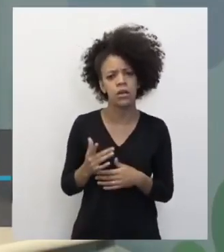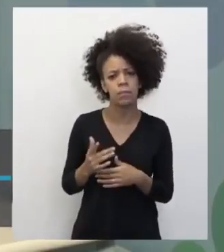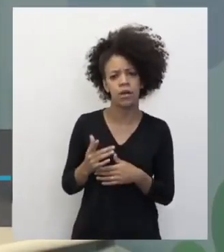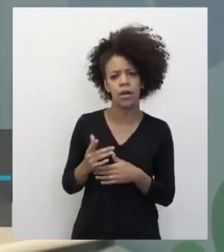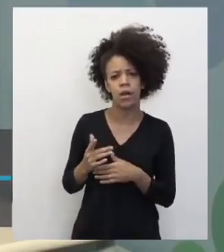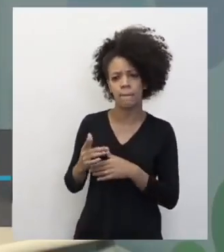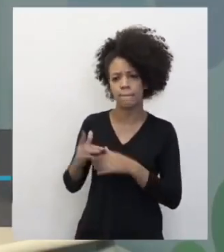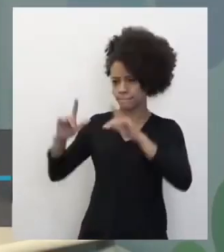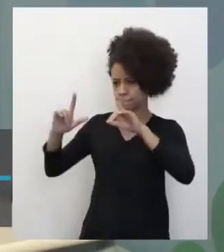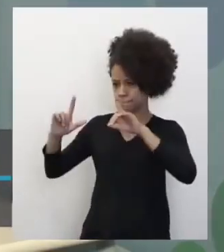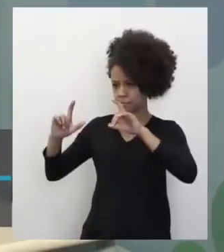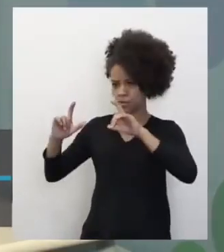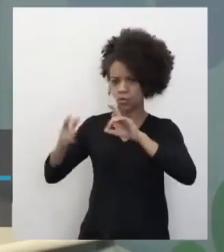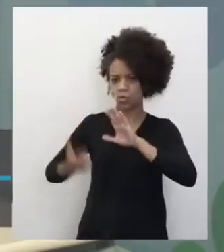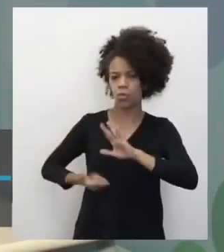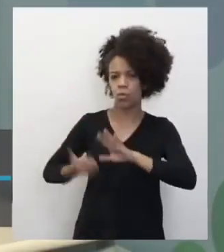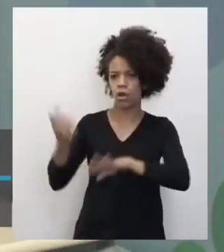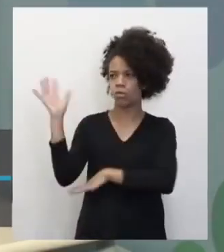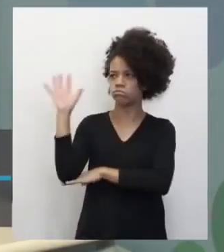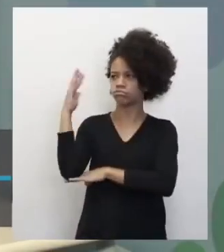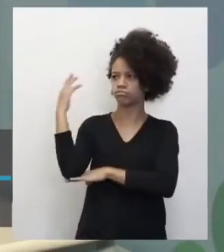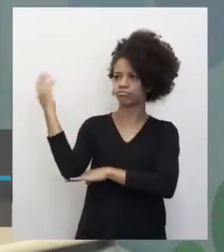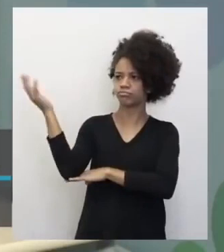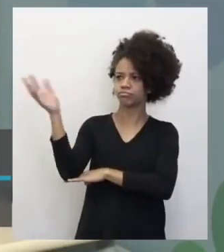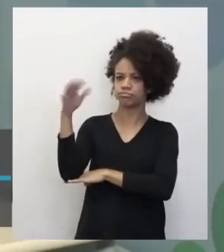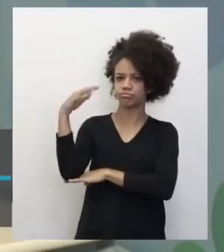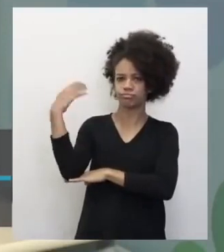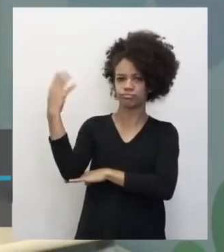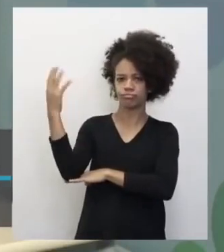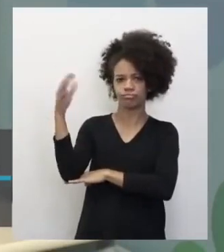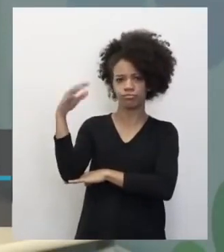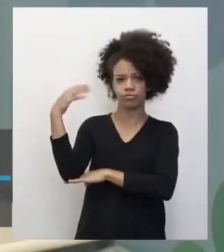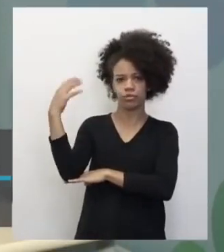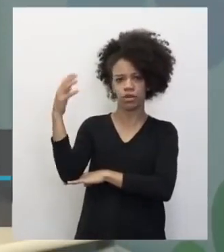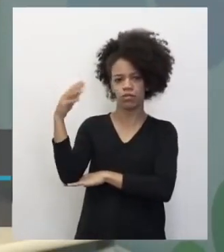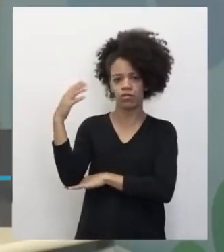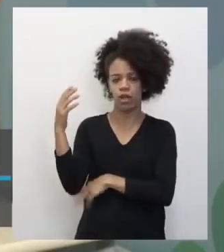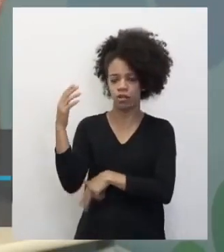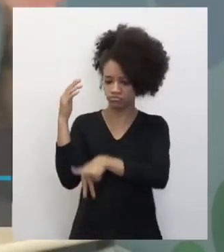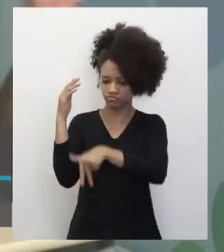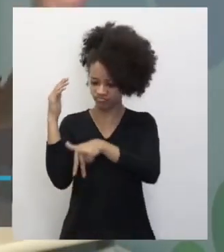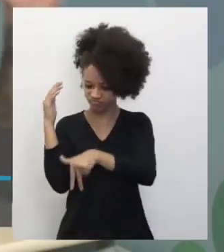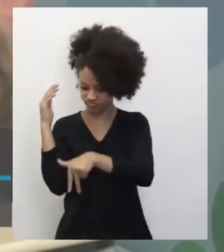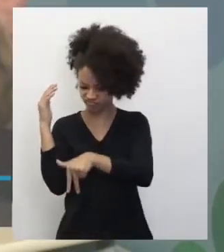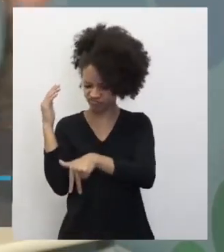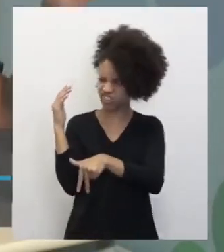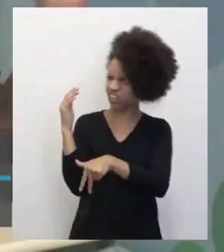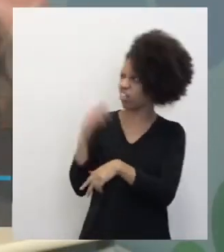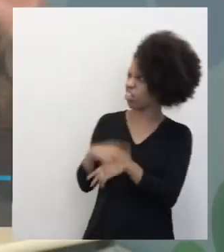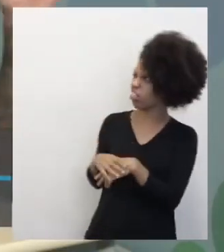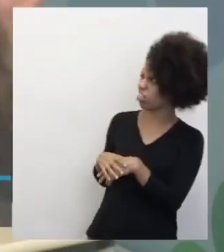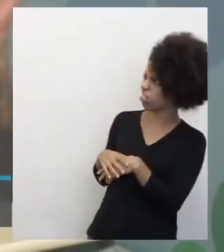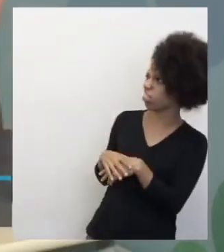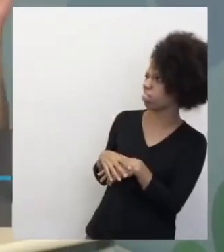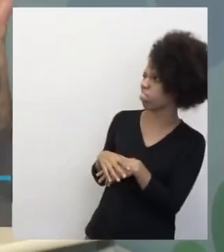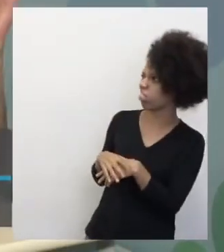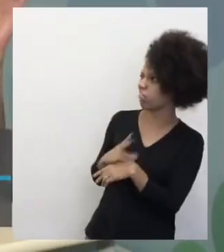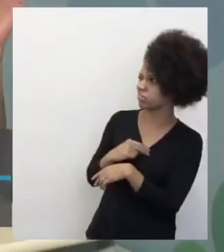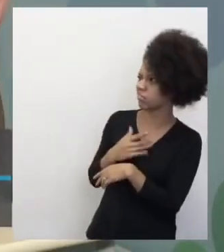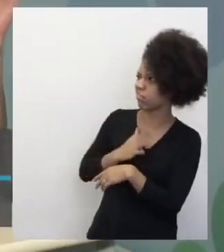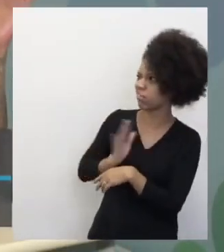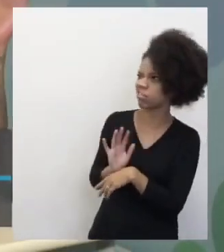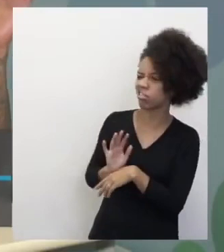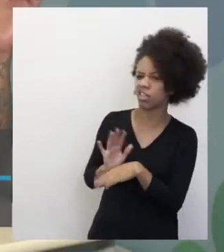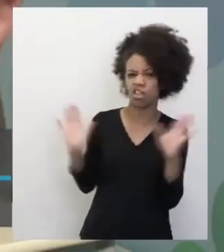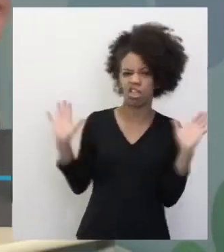tem um coqueiro atrás. Aí depois a gente vai olhar a foto, nossa, eu não gostei. Que aí parece que tem umas asas saindo assim nas costas, porque pegou